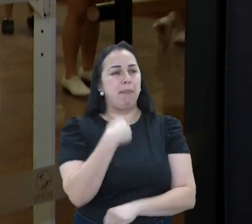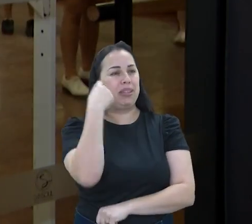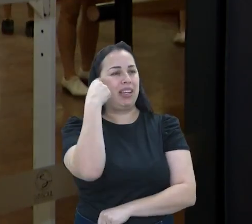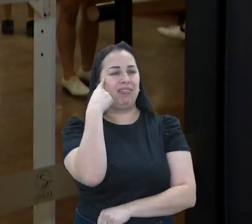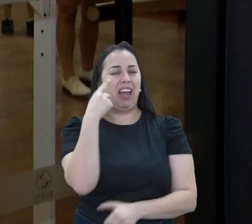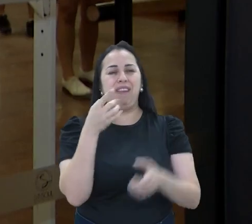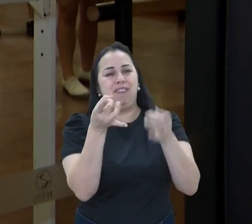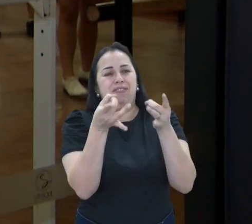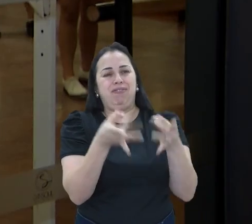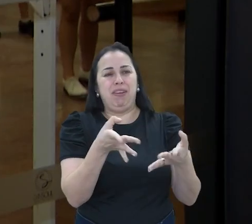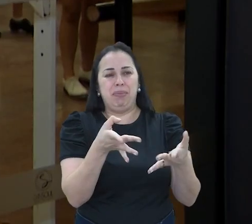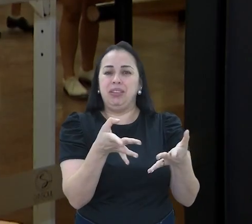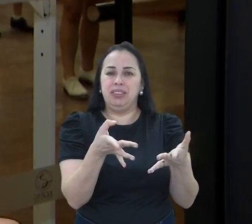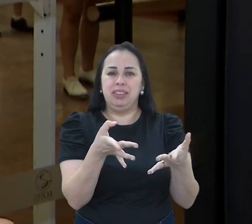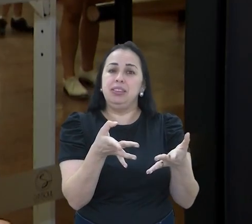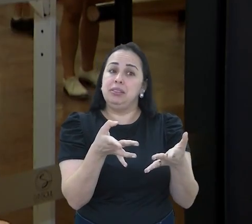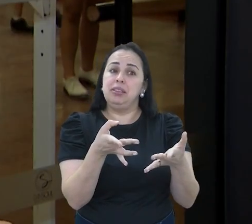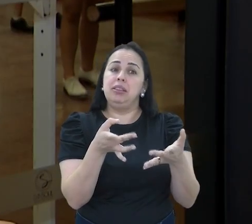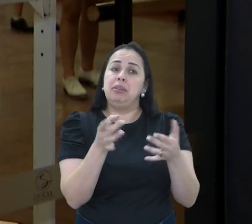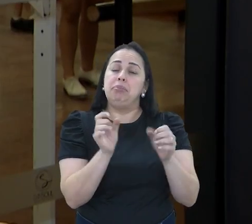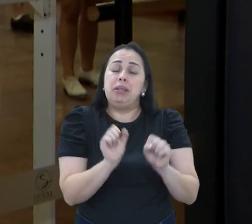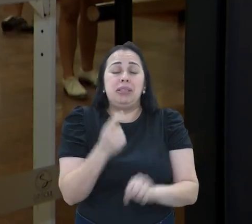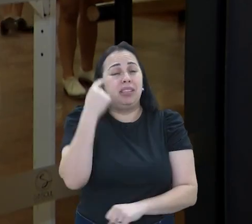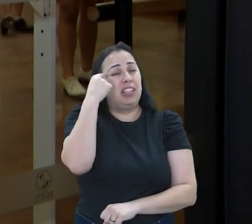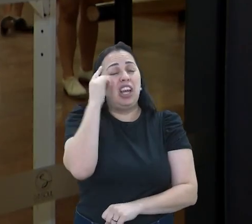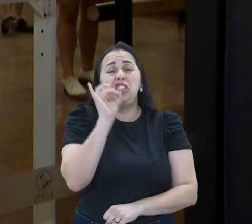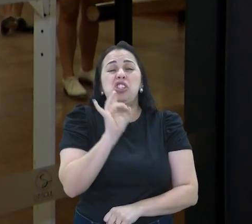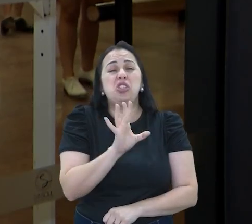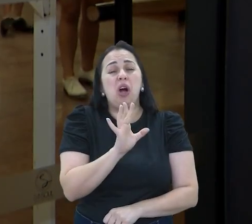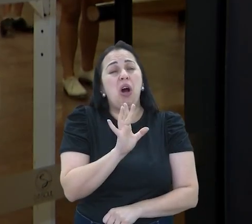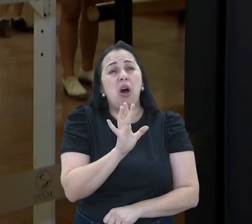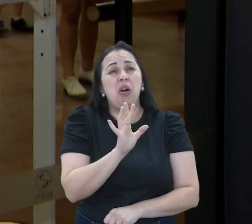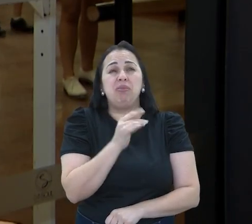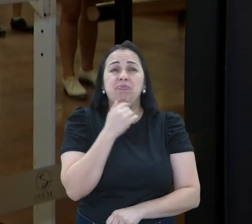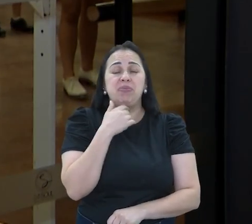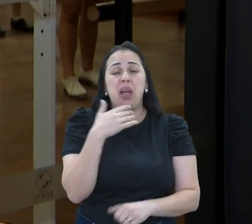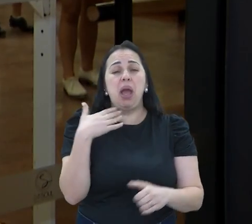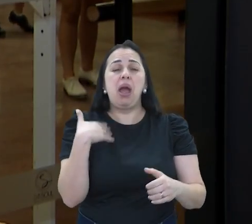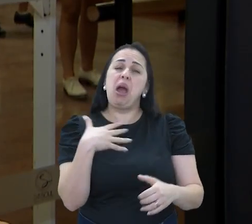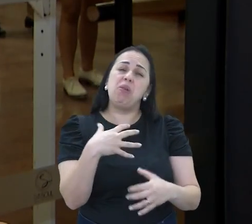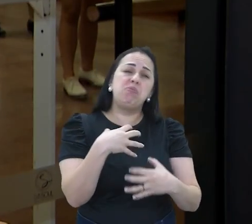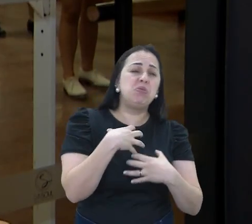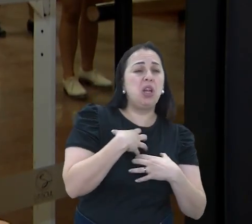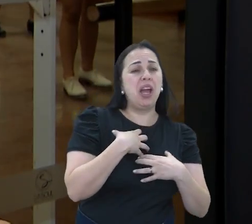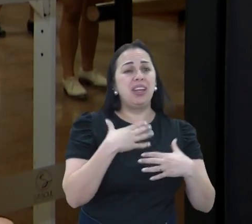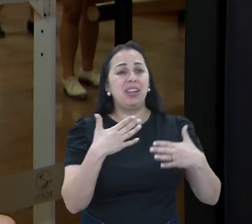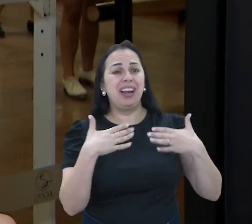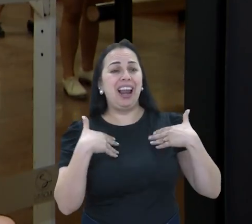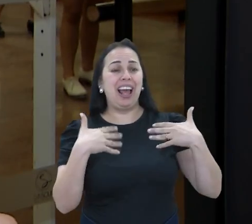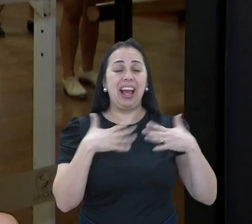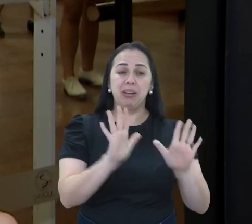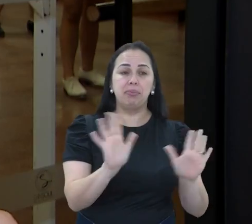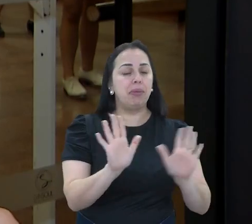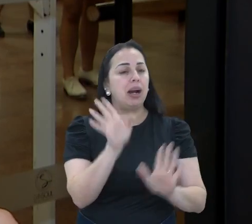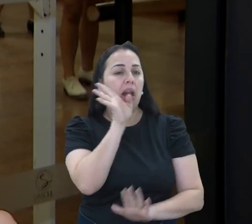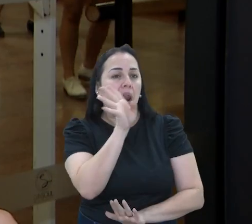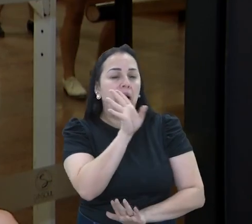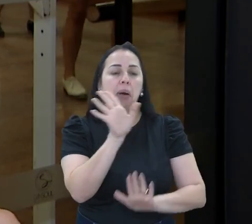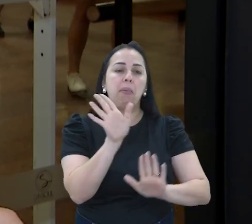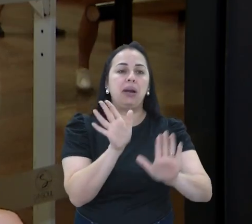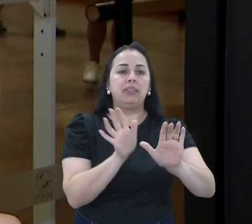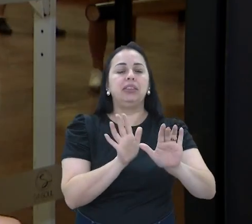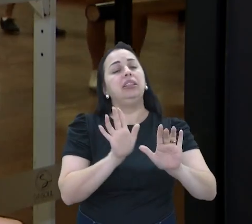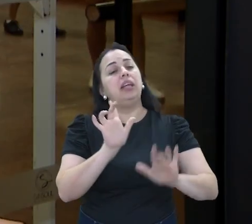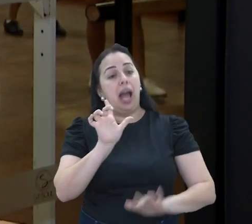era para mim. Eu pensei que poderia ser só um hobby mesmo, né, e não uma profissão que eu ia levar para a vida.